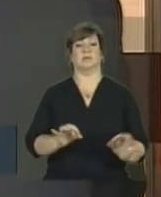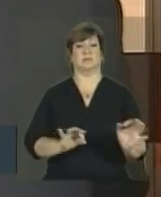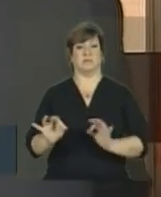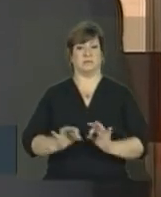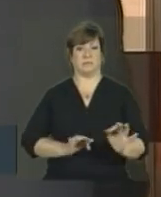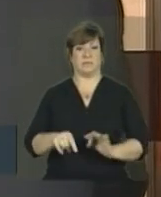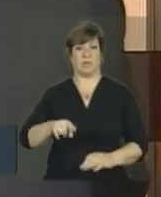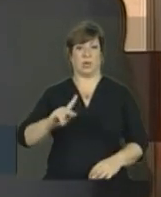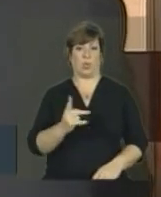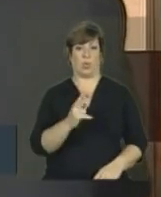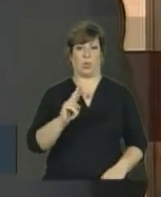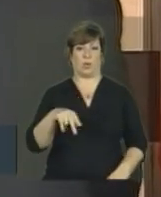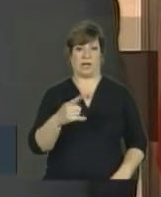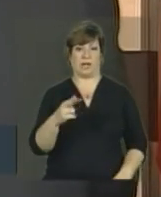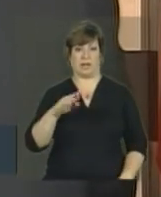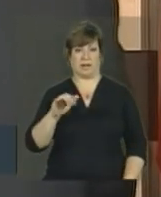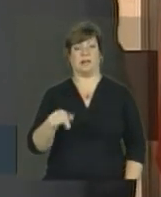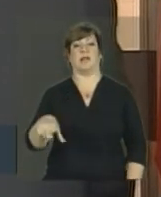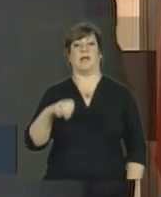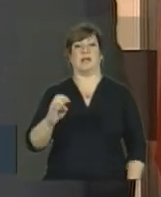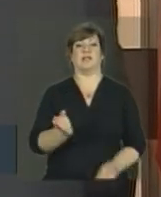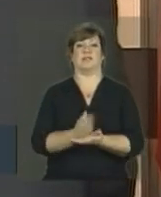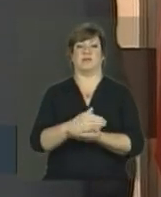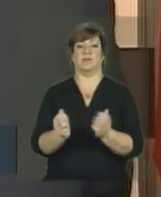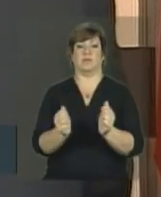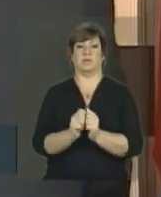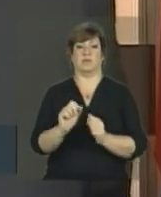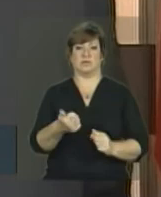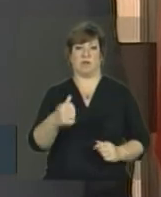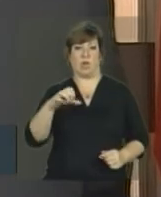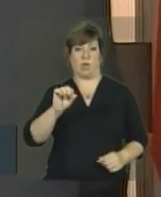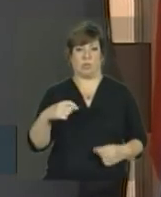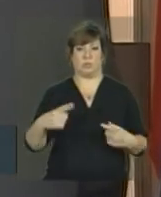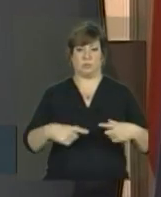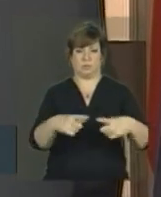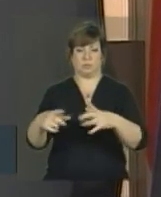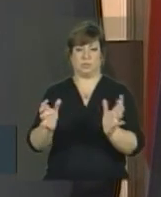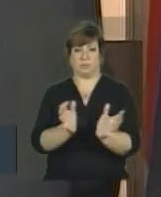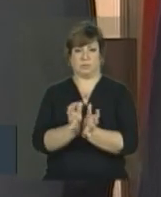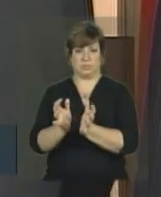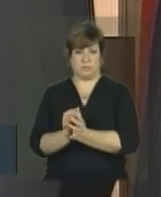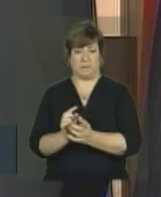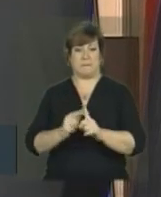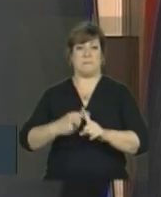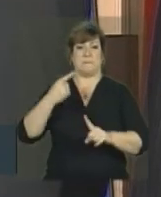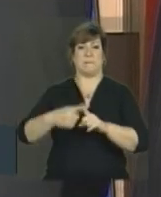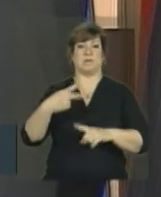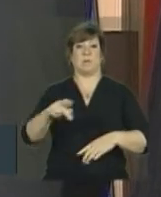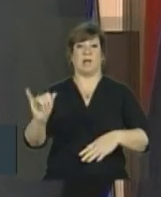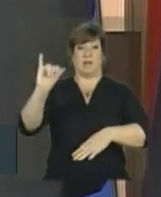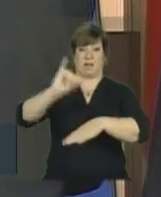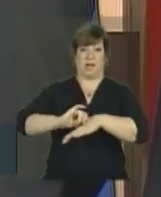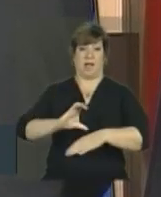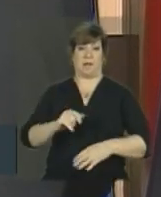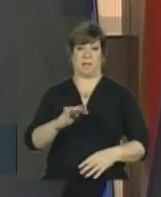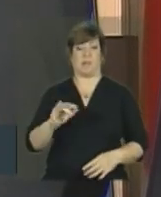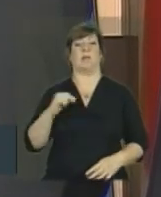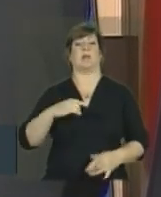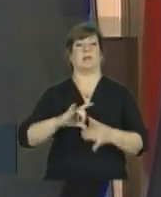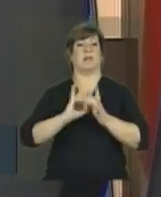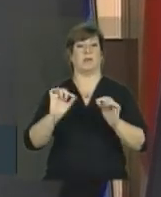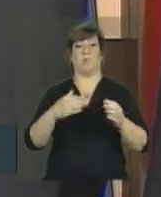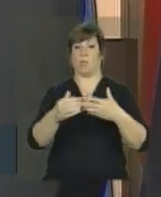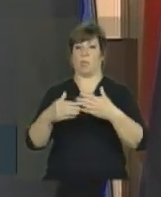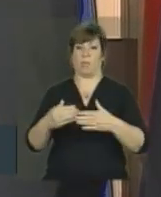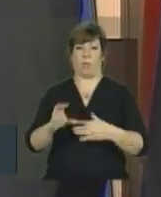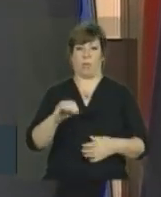Administrativamente, a Hungria é dividida em 19 condados, com mais a sua capital, que é independente de